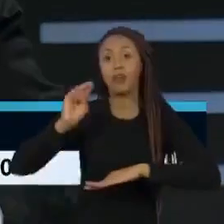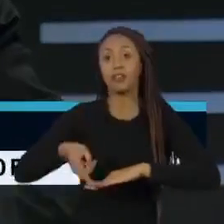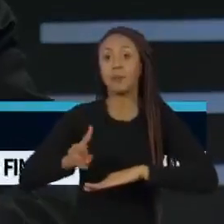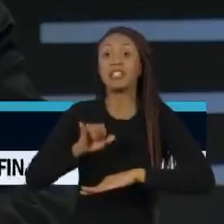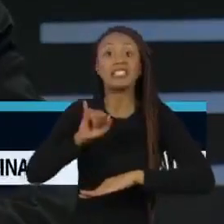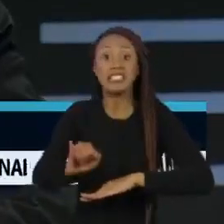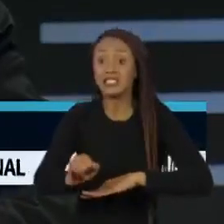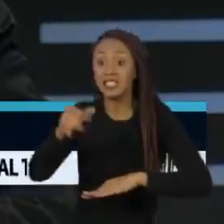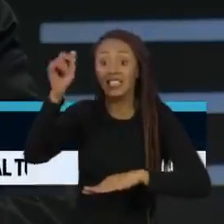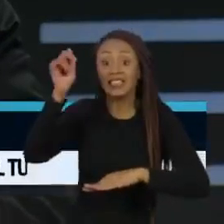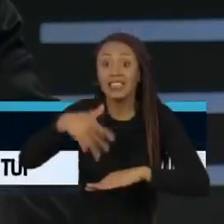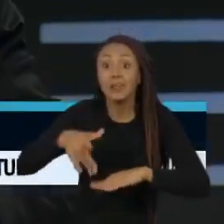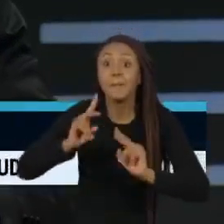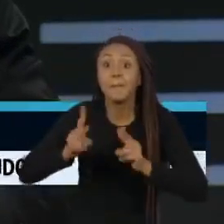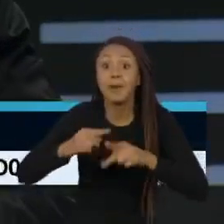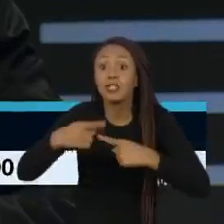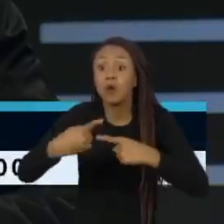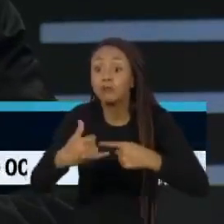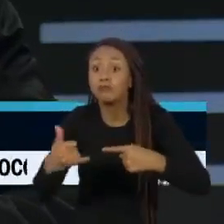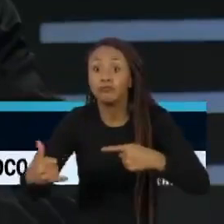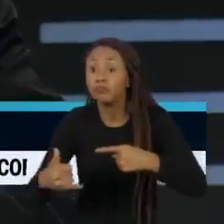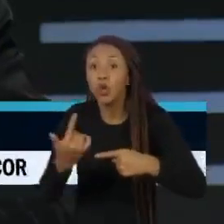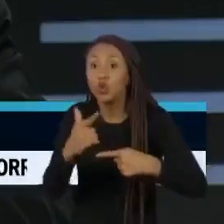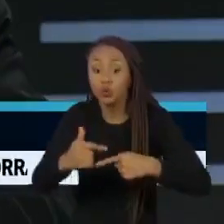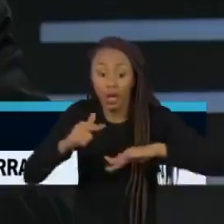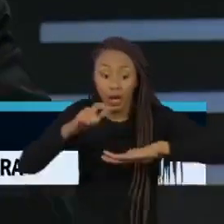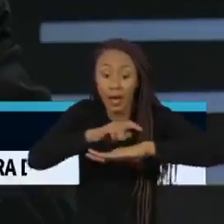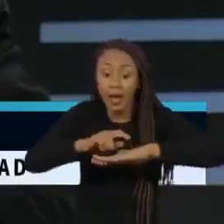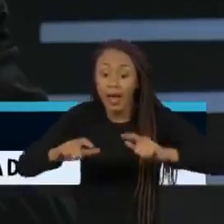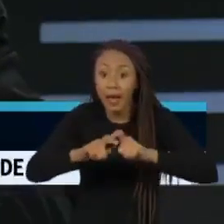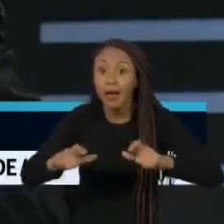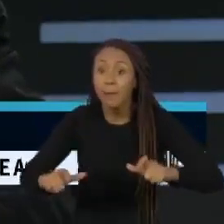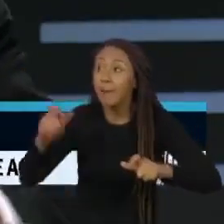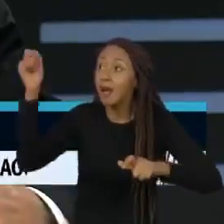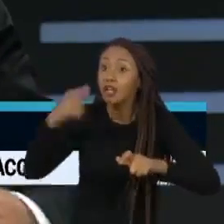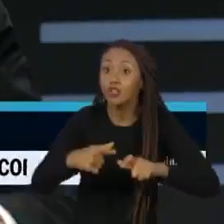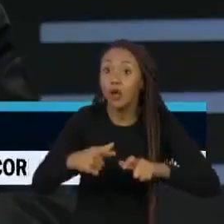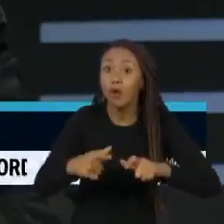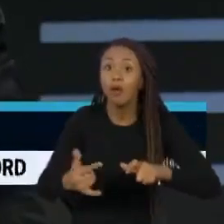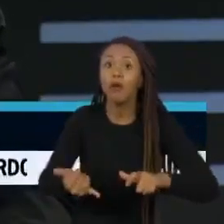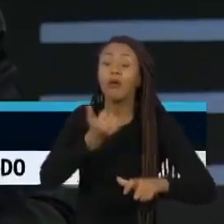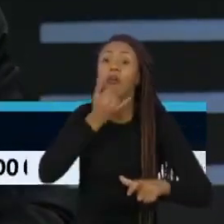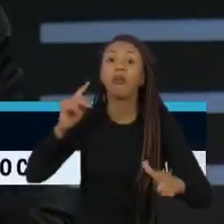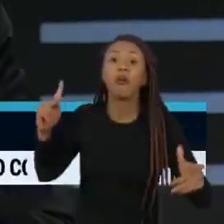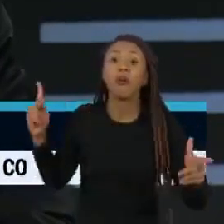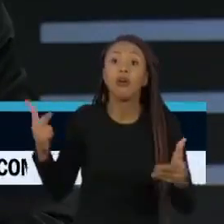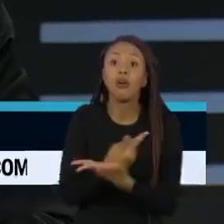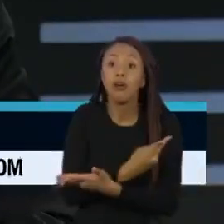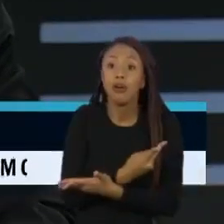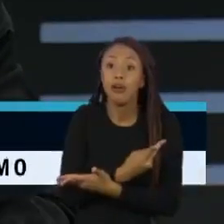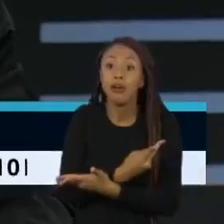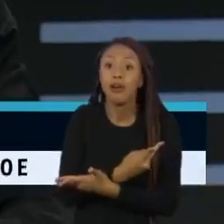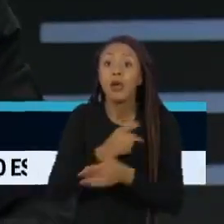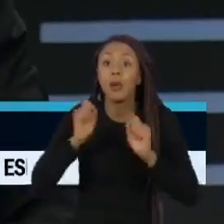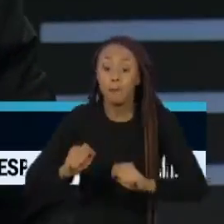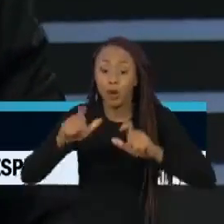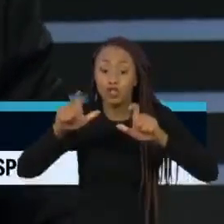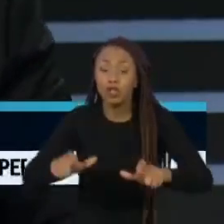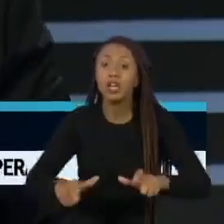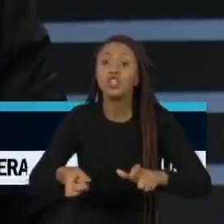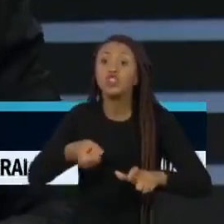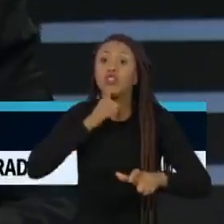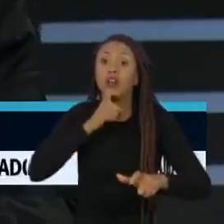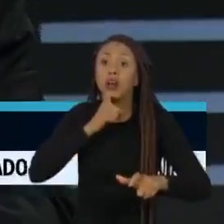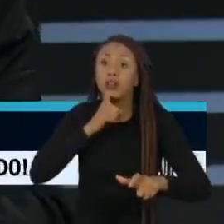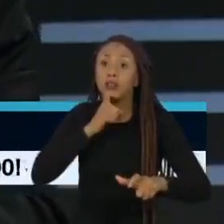a solar dentro da hidrelétrica sendo Nós vamos ocupar o espaço que está completamente desocupado você resfria o painel ele